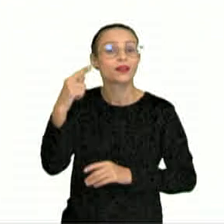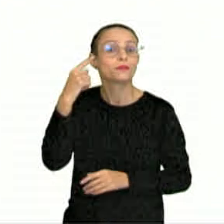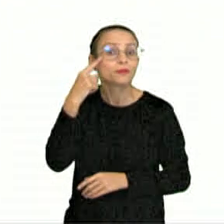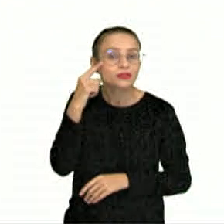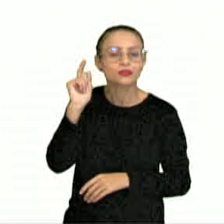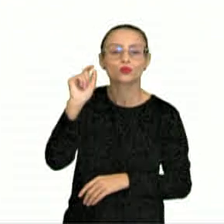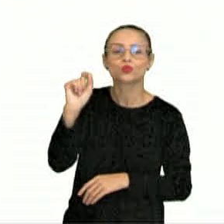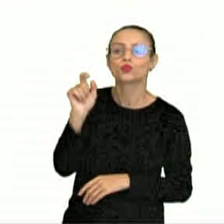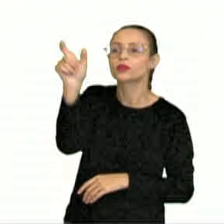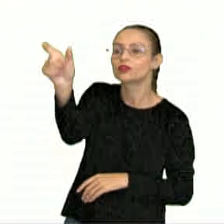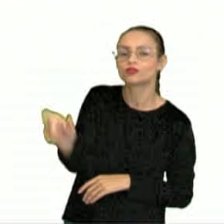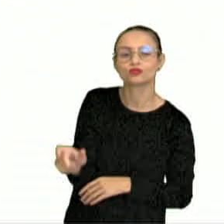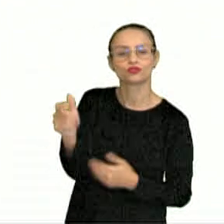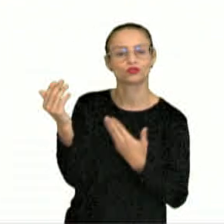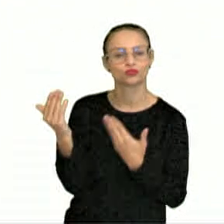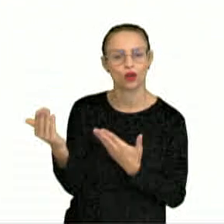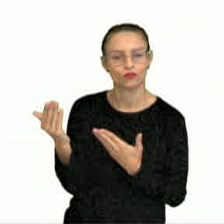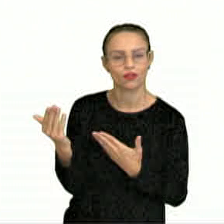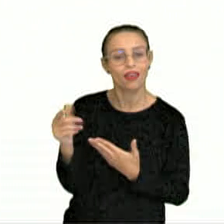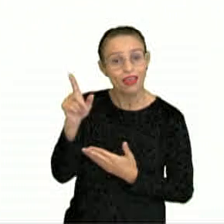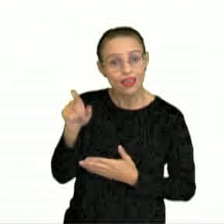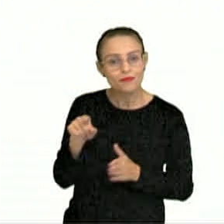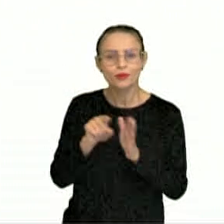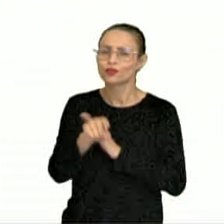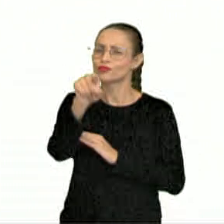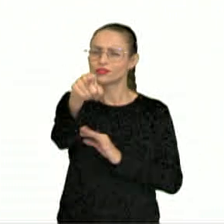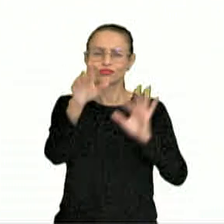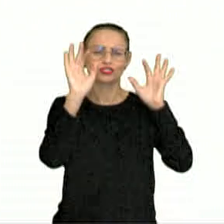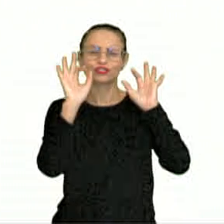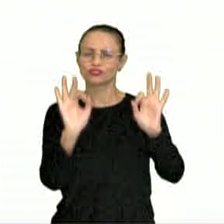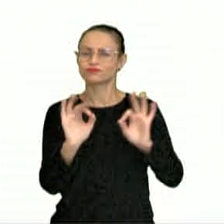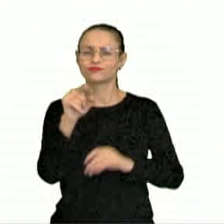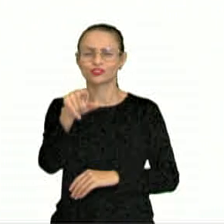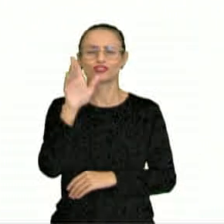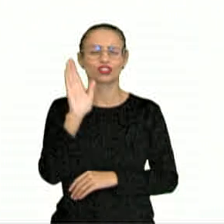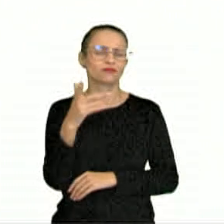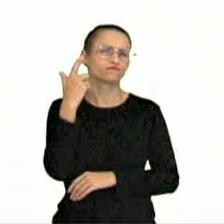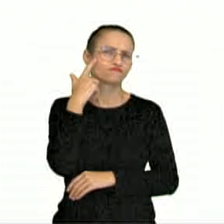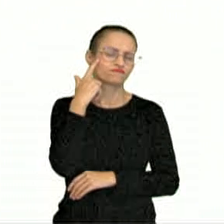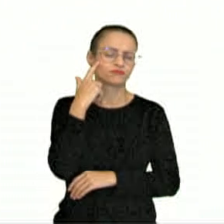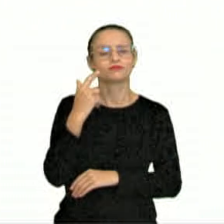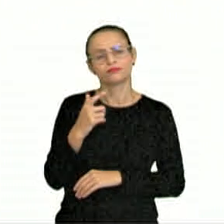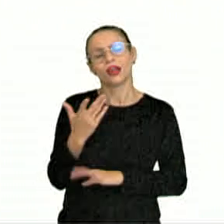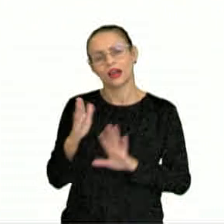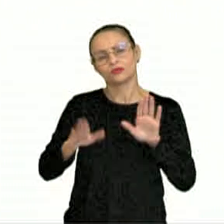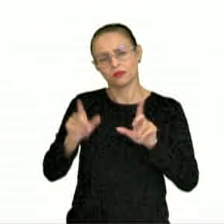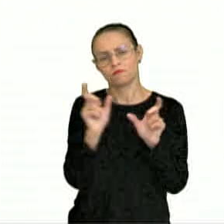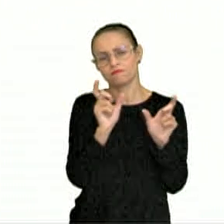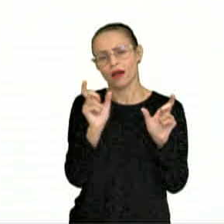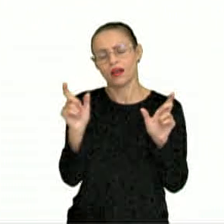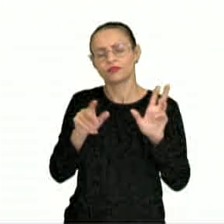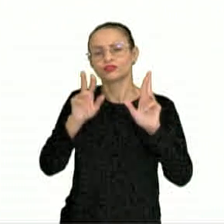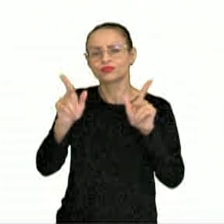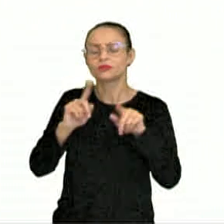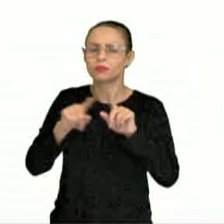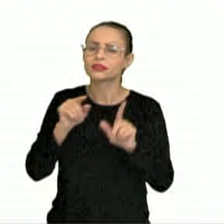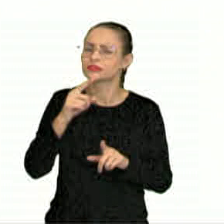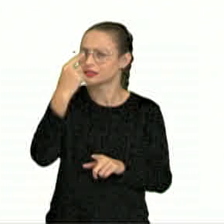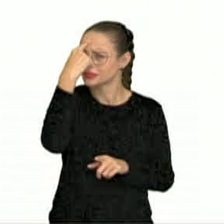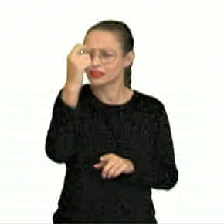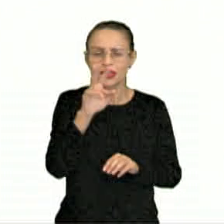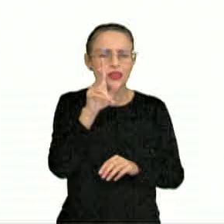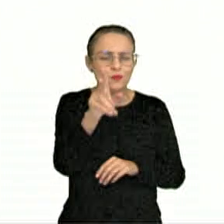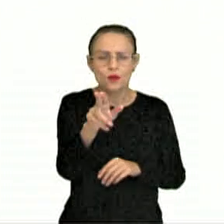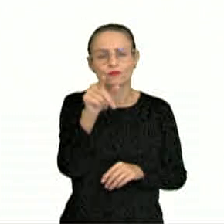um jovem, são perguntas que com certeza você já pensou, talvez não com as mesmas palavras, mas com as mesmas